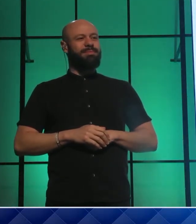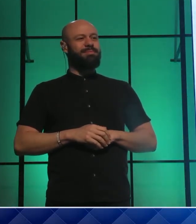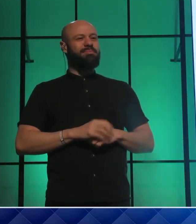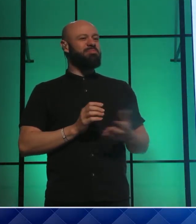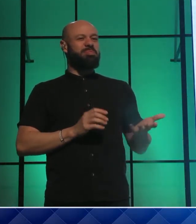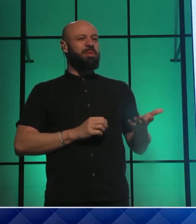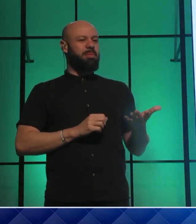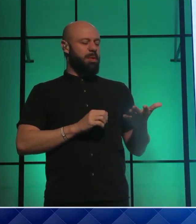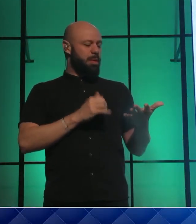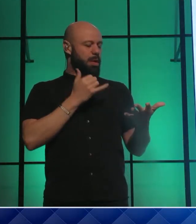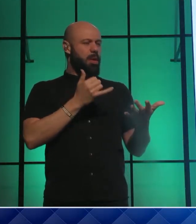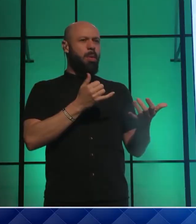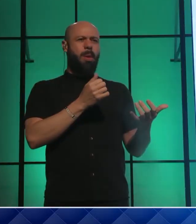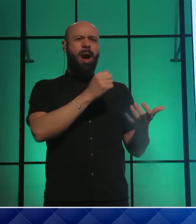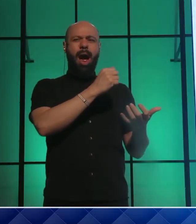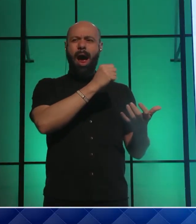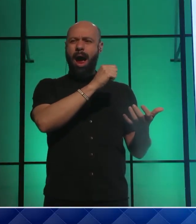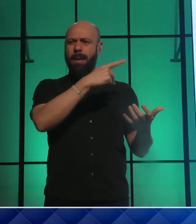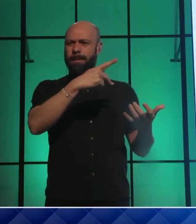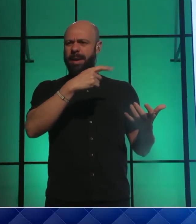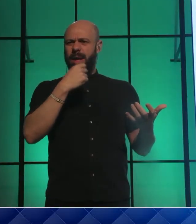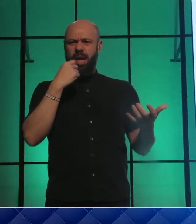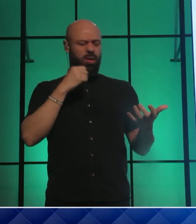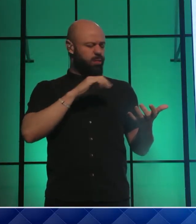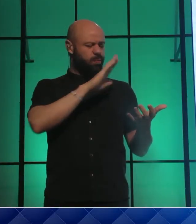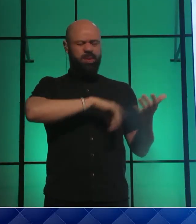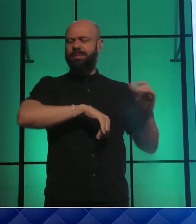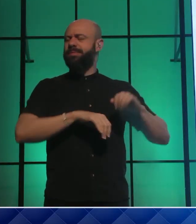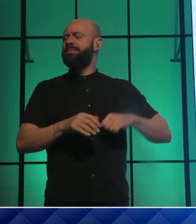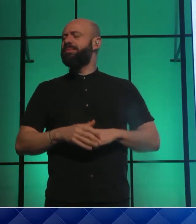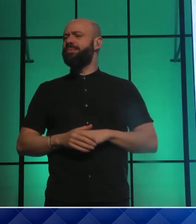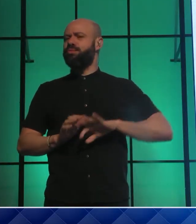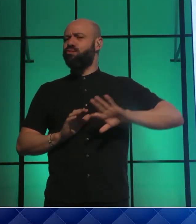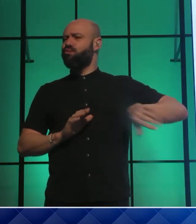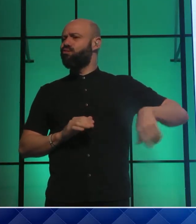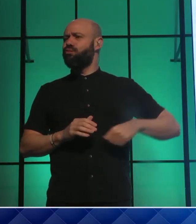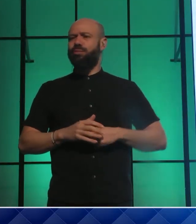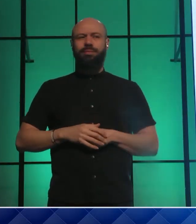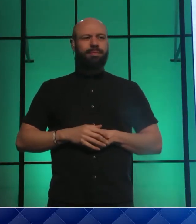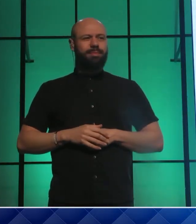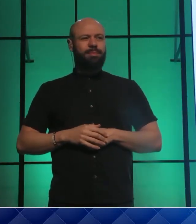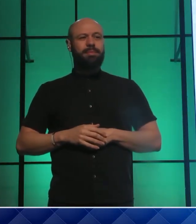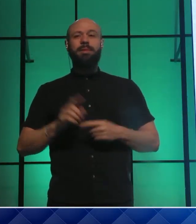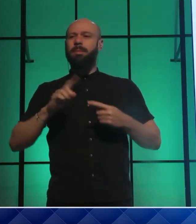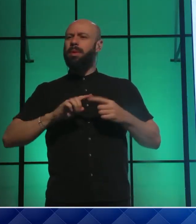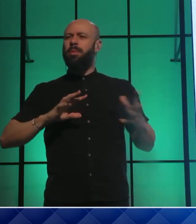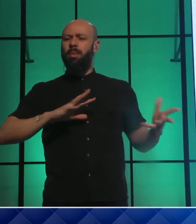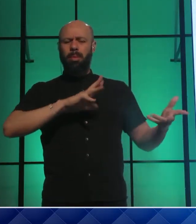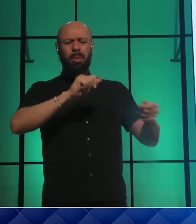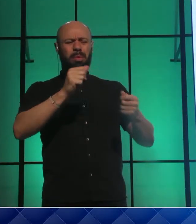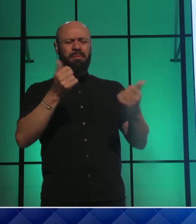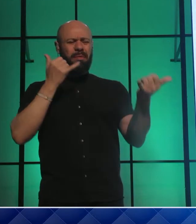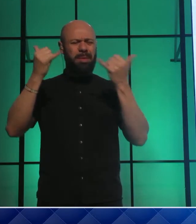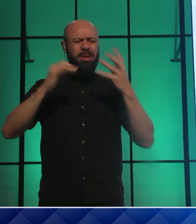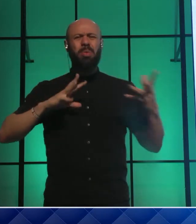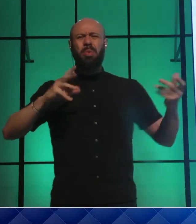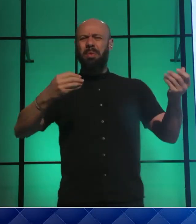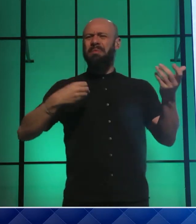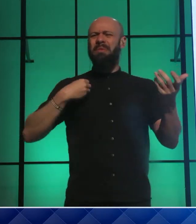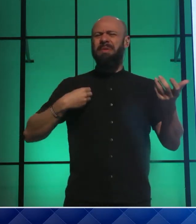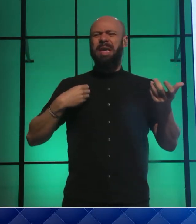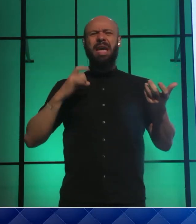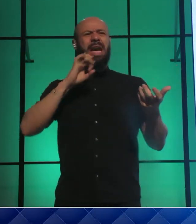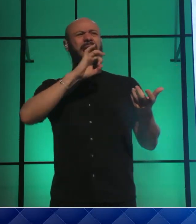quando você percebe o rumo que o mundo, que as coisas tomaram, a maneira como as pessoas estão